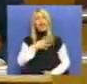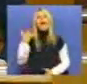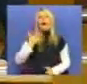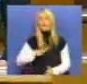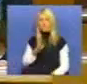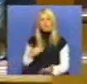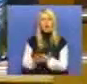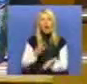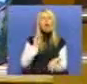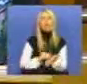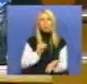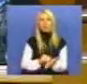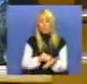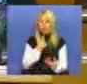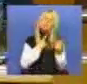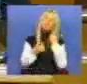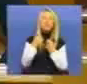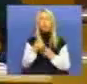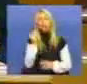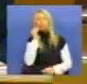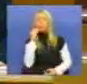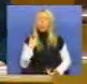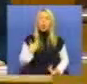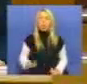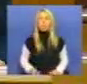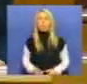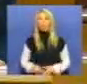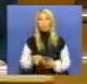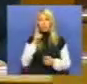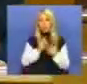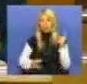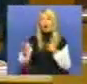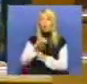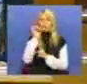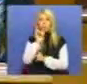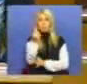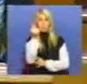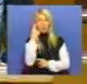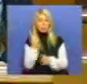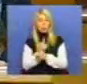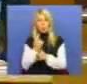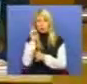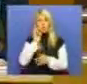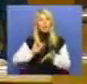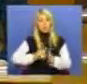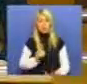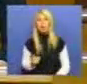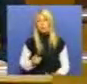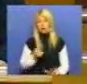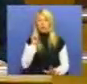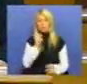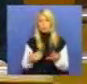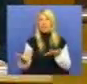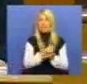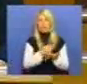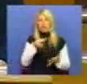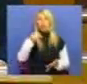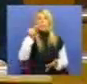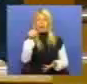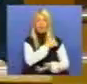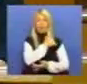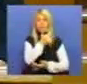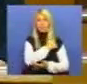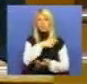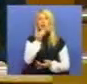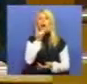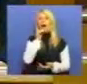empobrecer? Pergunte-me como. E o que aumenta são os preços dos bens essenciais. Segundo os dados do INE, habitação, água,